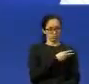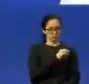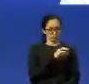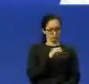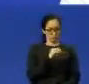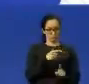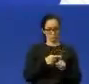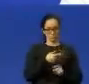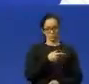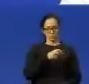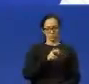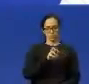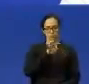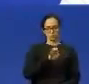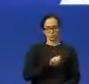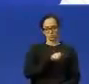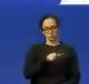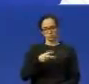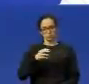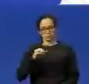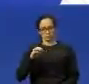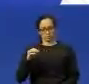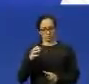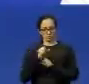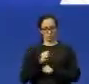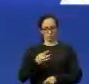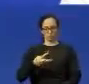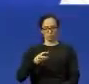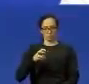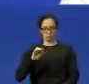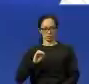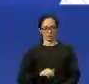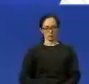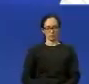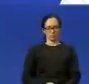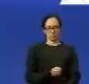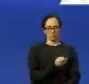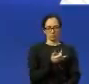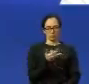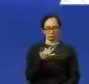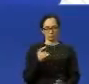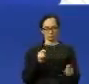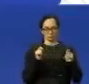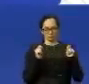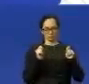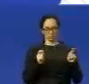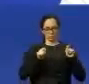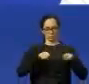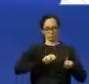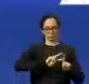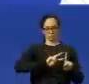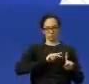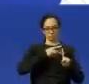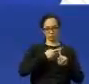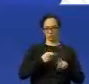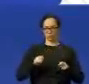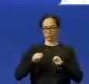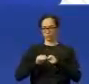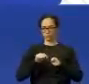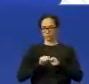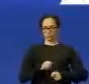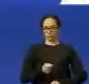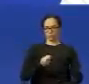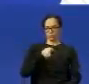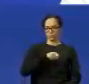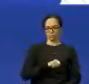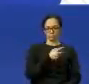75% de 200, chegamos em 350 kWh. Como a quantidade economizada deverá ser o dobro, então devemos